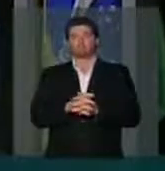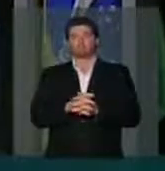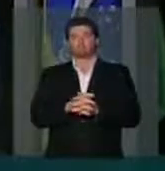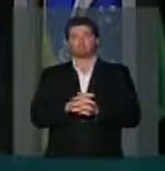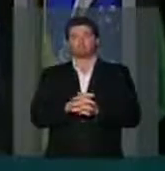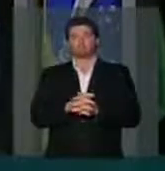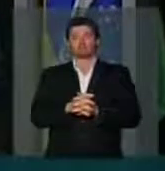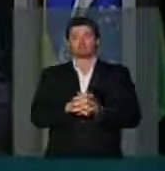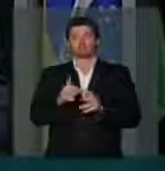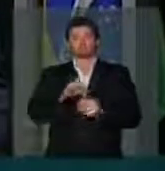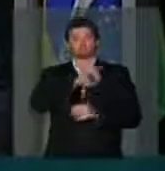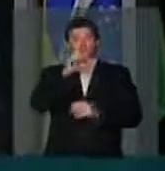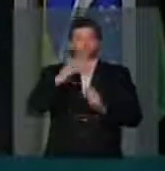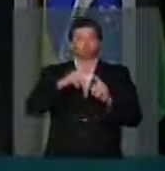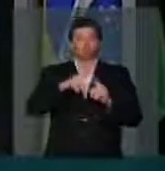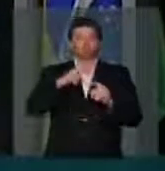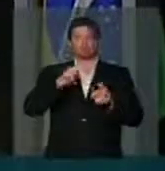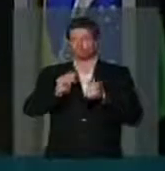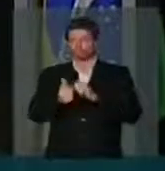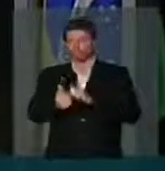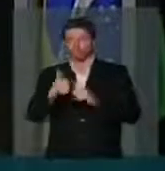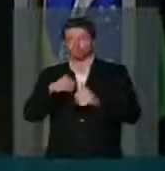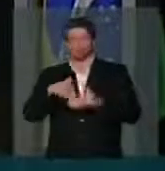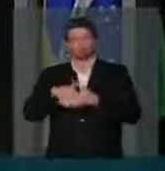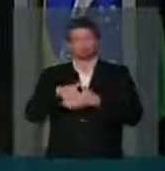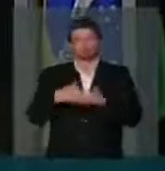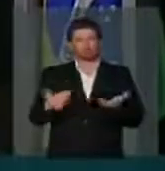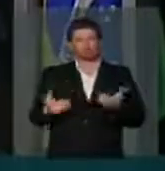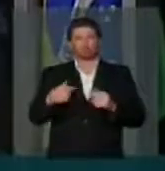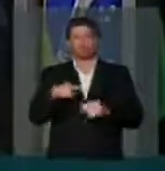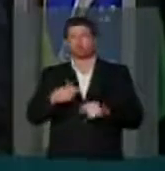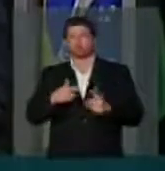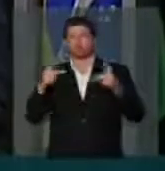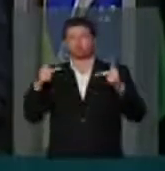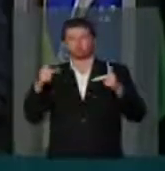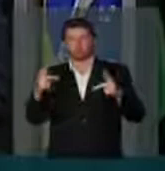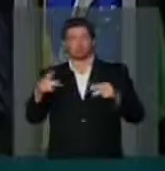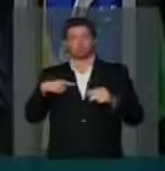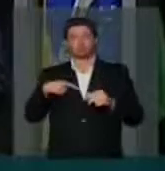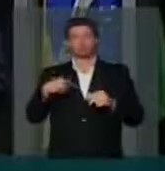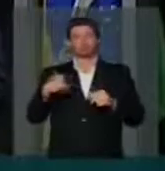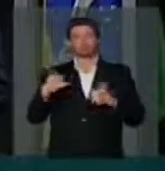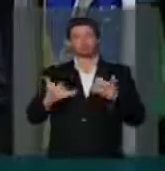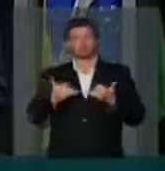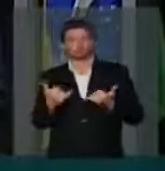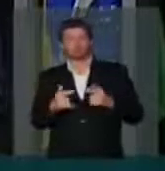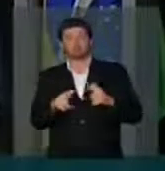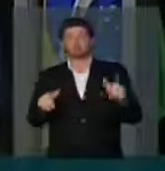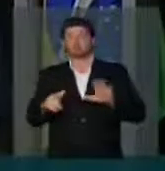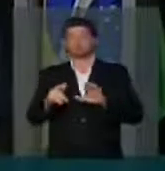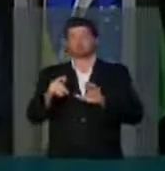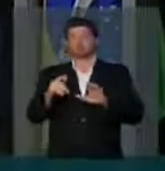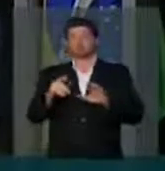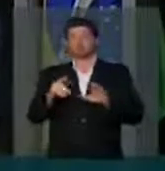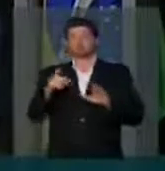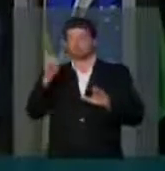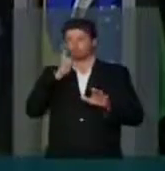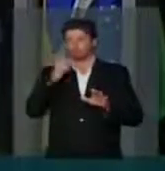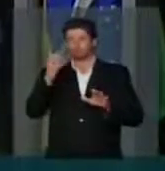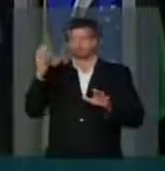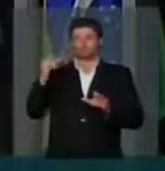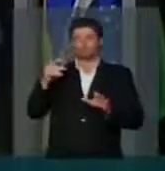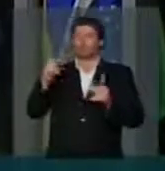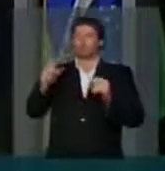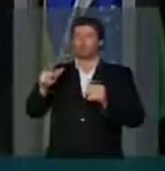reza, domingo também tem esporte, tem futebol, tem atividades, tem lazer, mas no último domingo, como outros